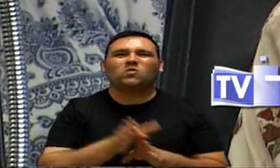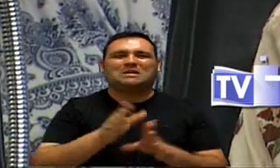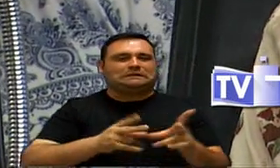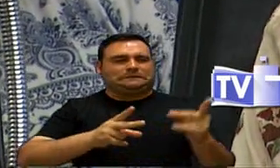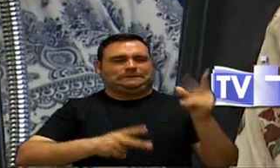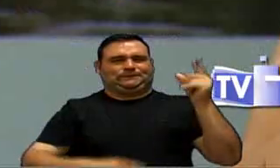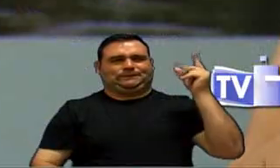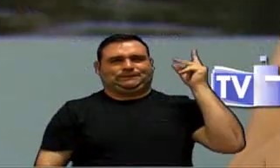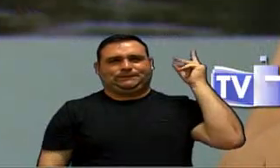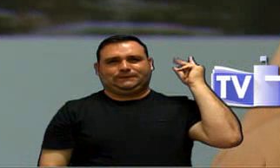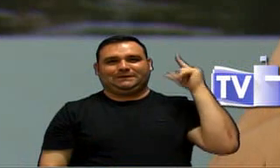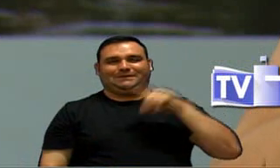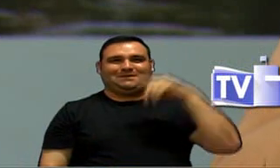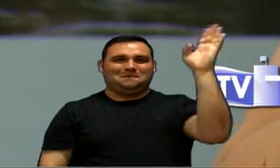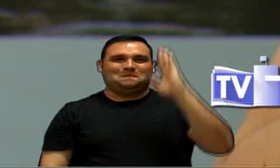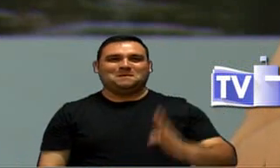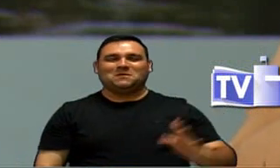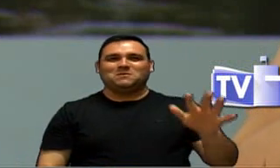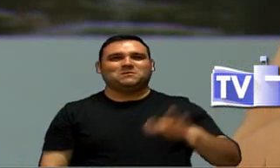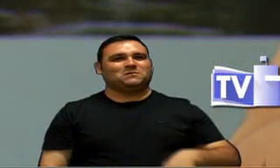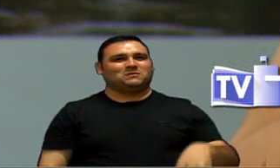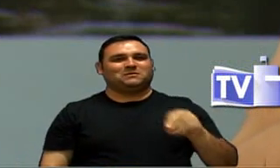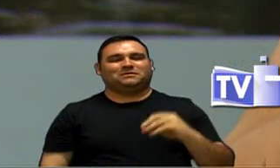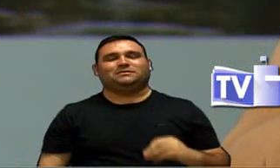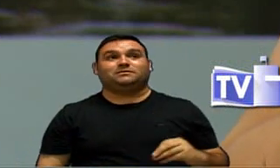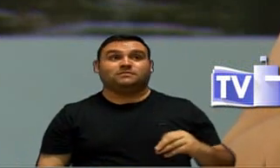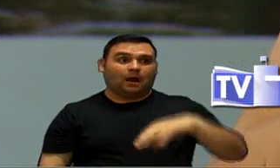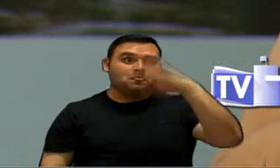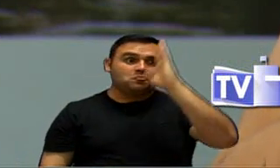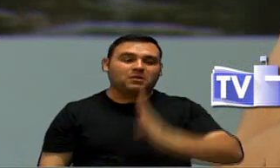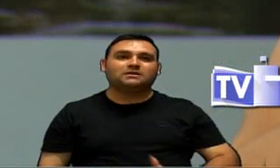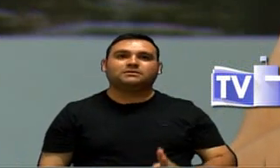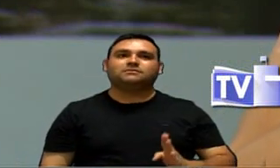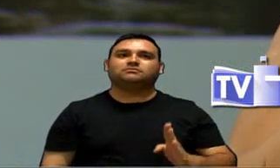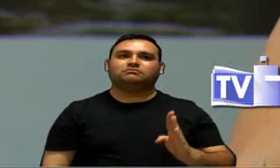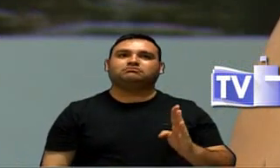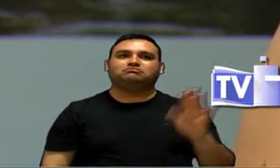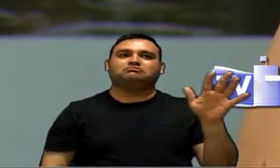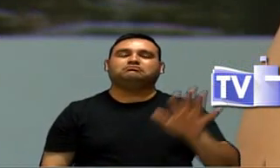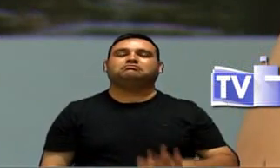mais antigo do Brasil. Do Brasil, Yara.